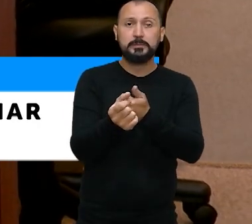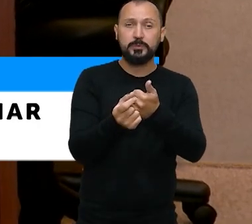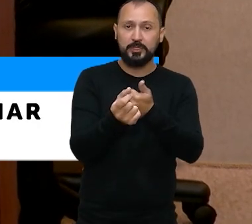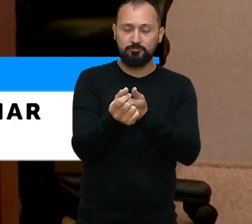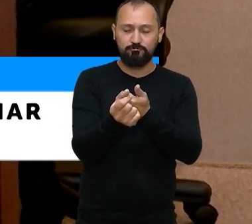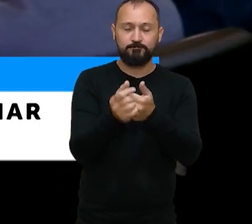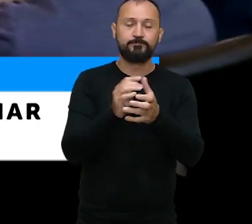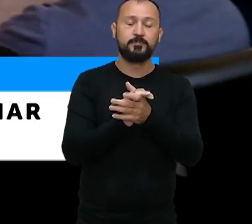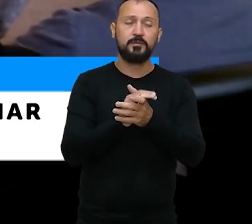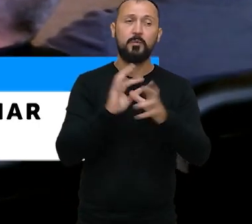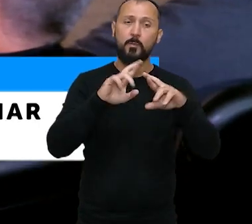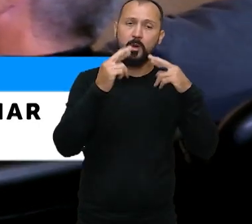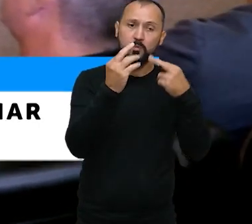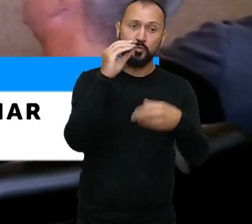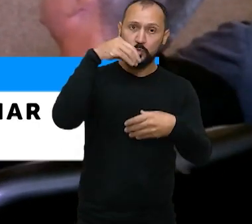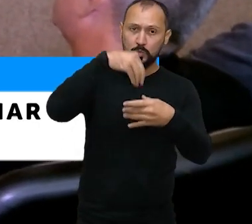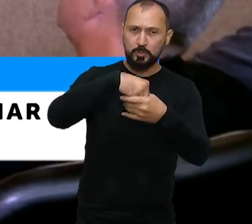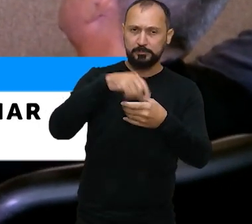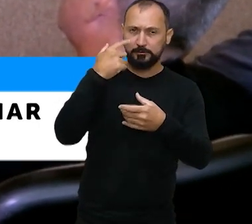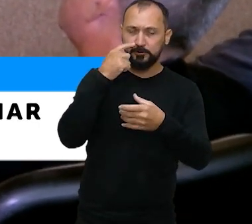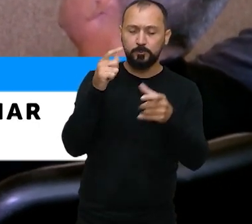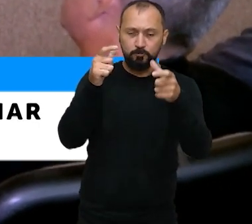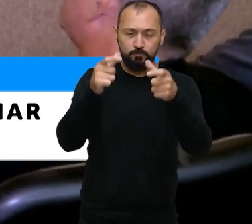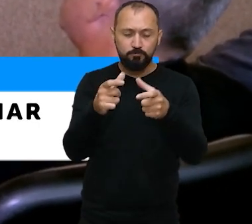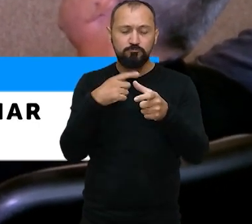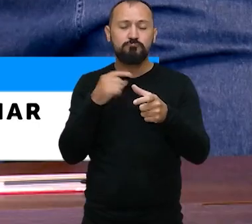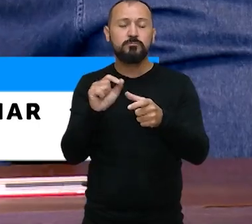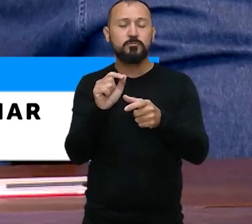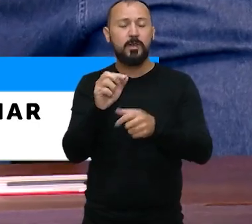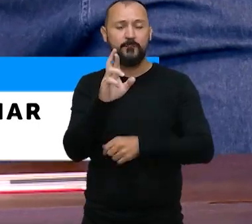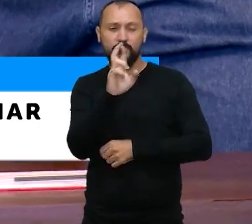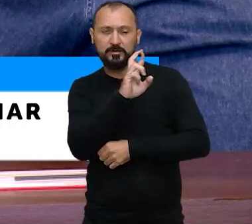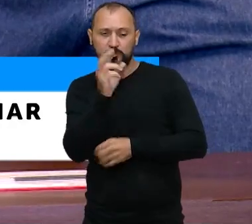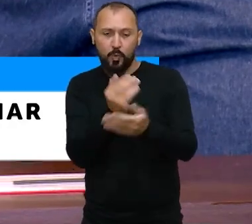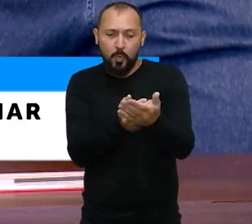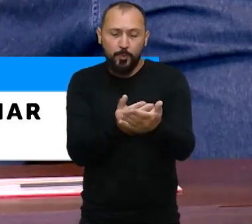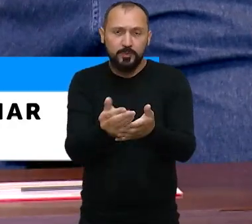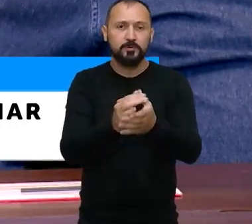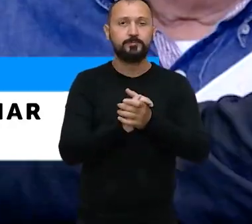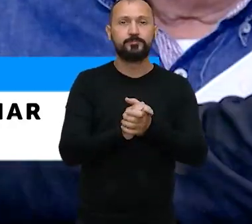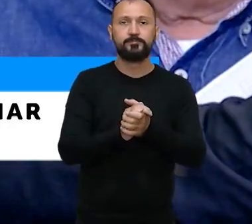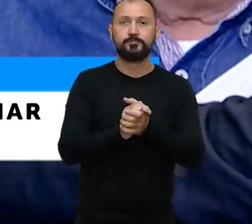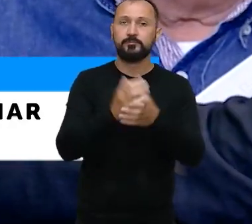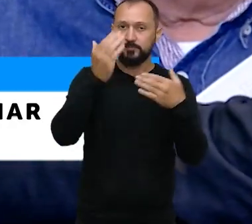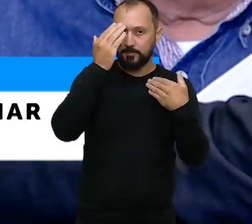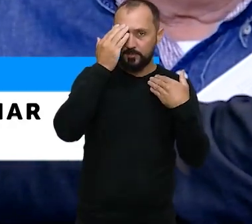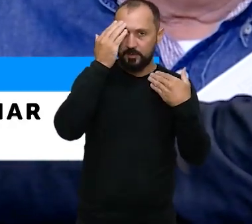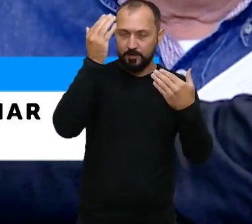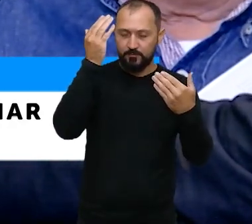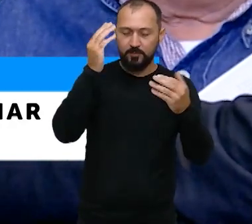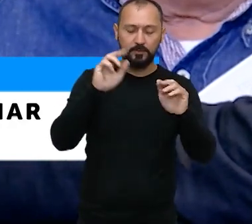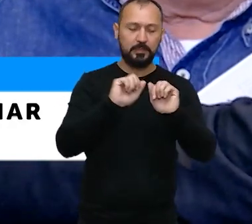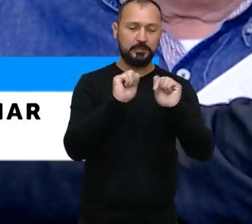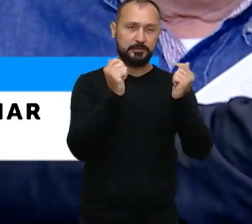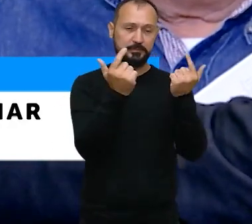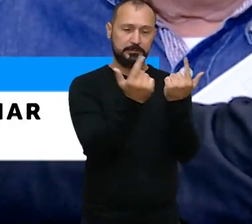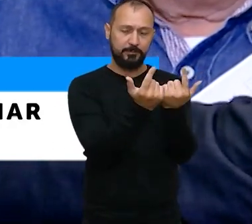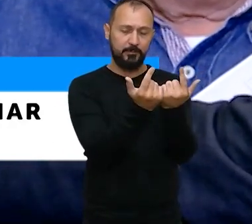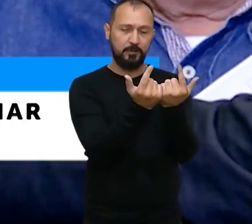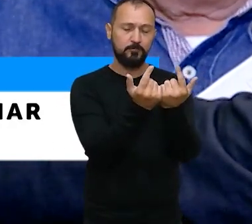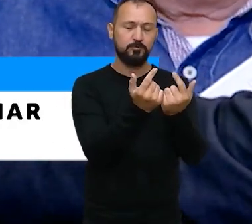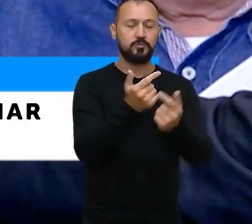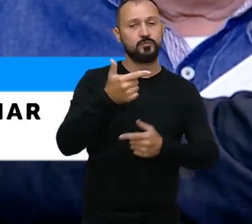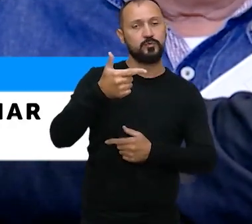Contas do Estado. Reunião na sede do órgão de fiscalização deu andamento ao processo. Quero agradecer, em nome da Assembleia Legislativa, em nome